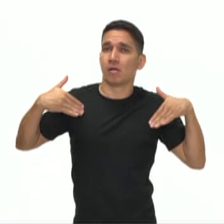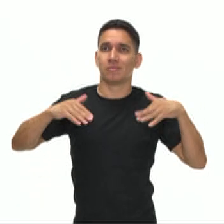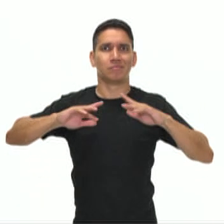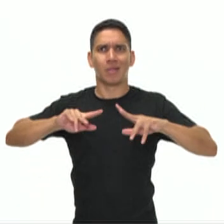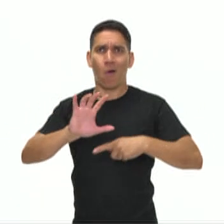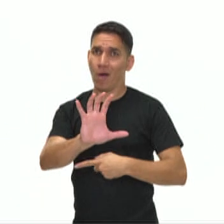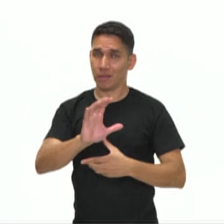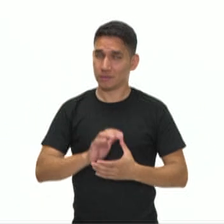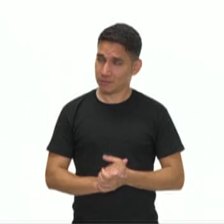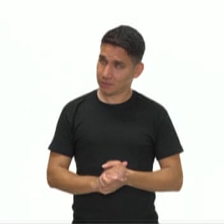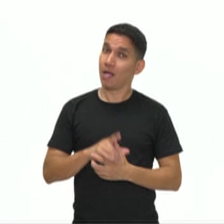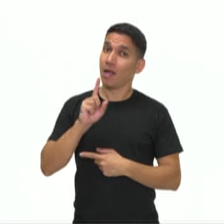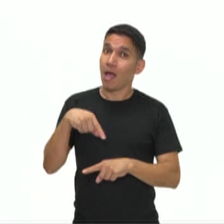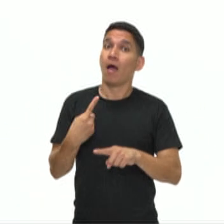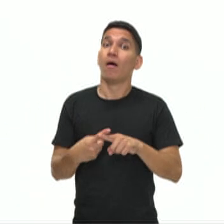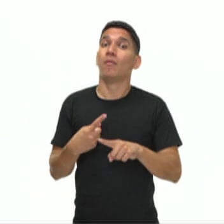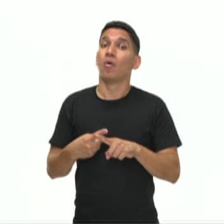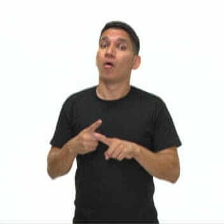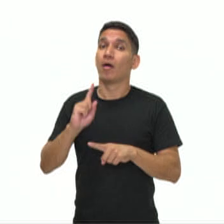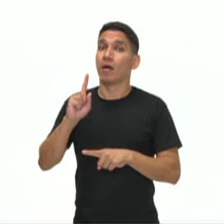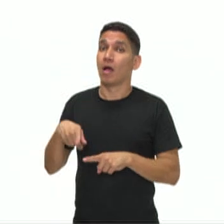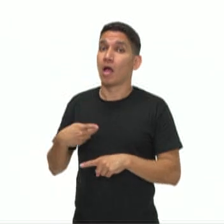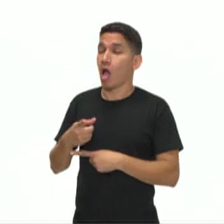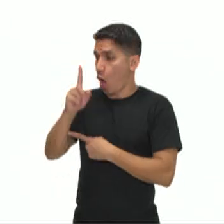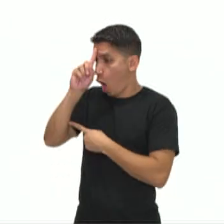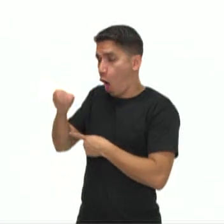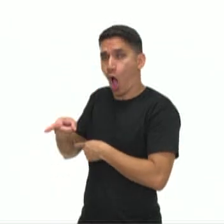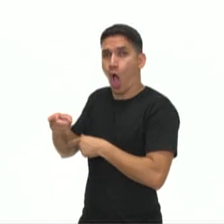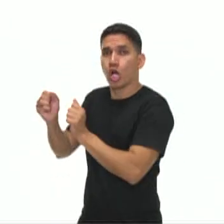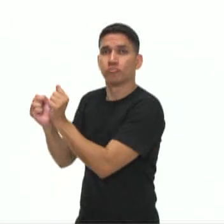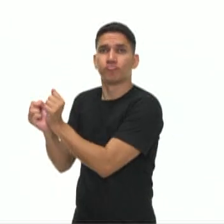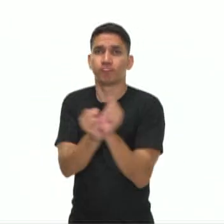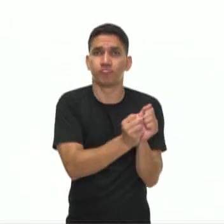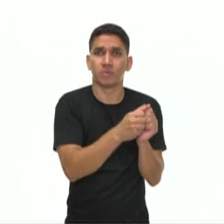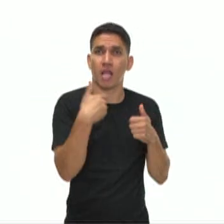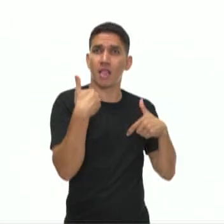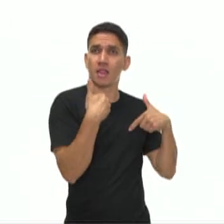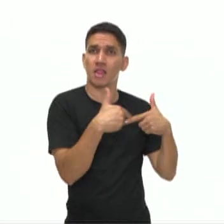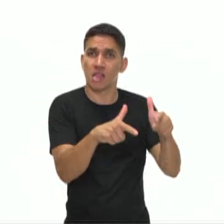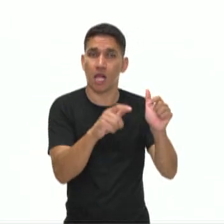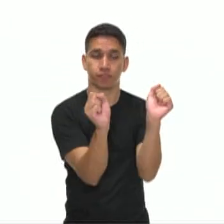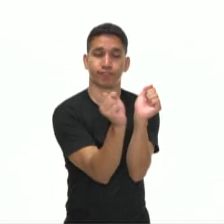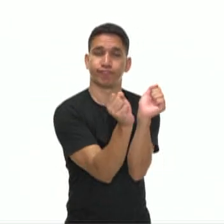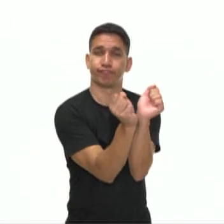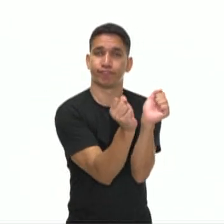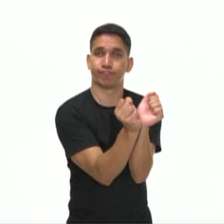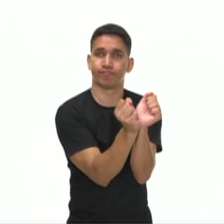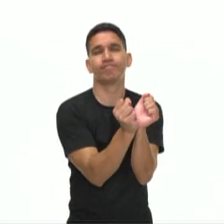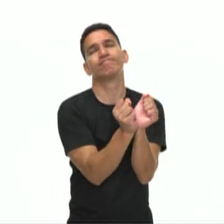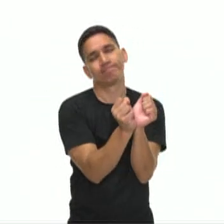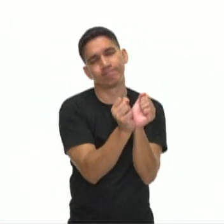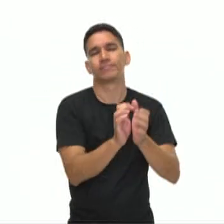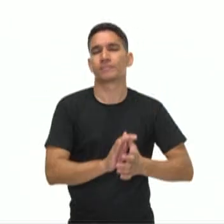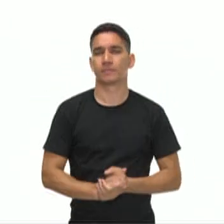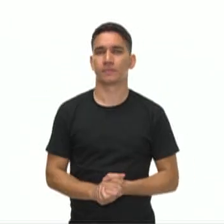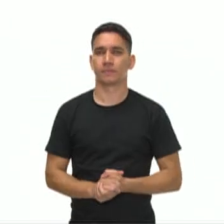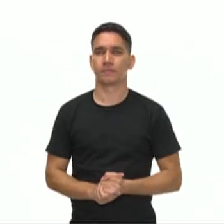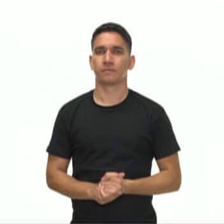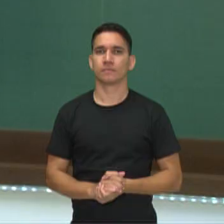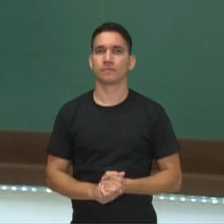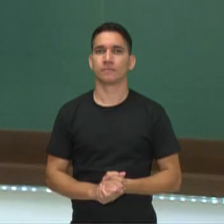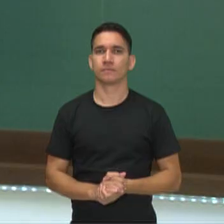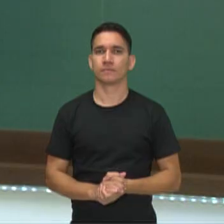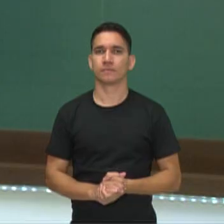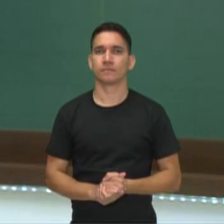momentos, tá? Eles foram obrigados a estar indo e a trabalhar como escravos, tá?